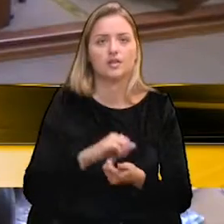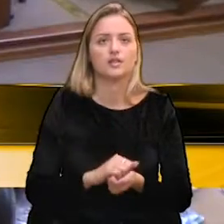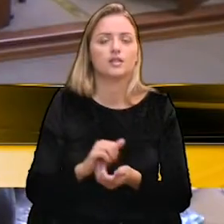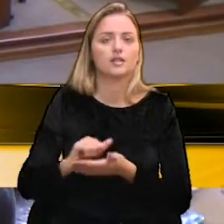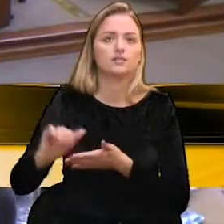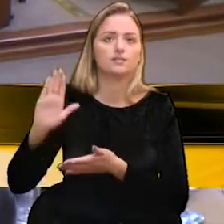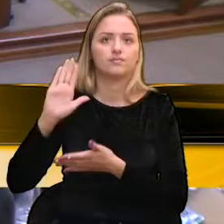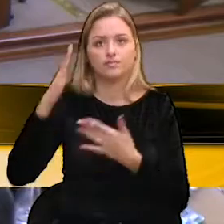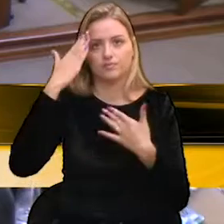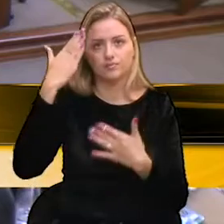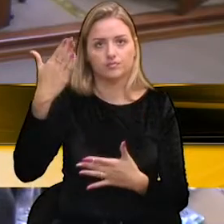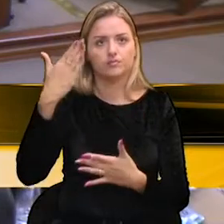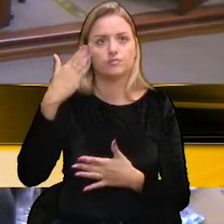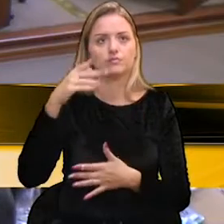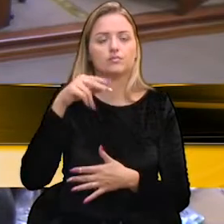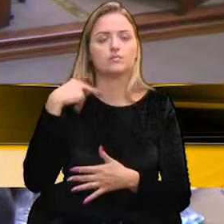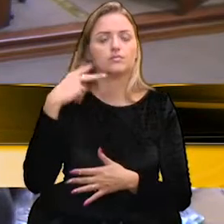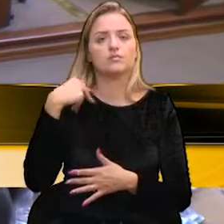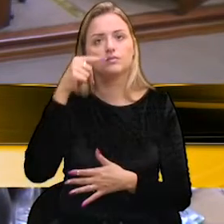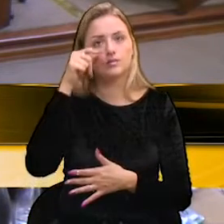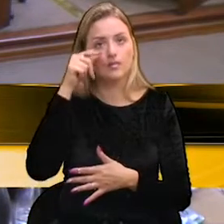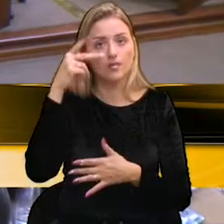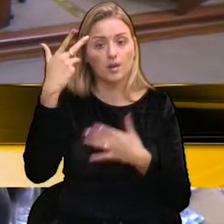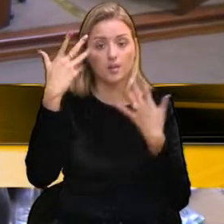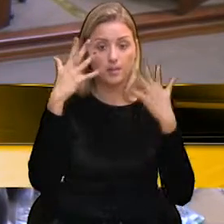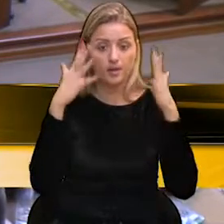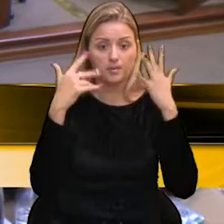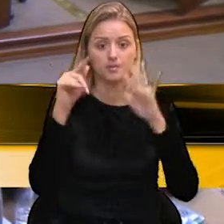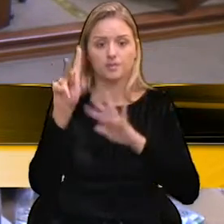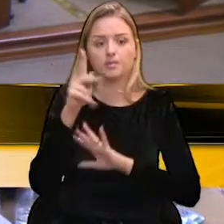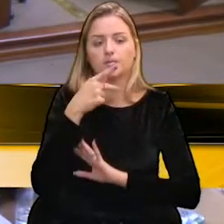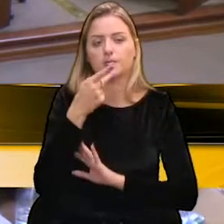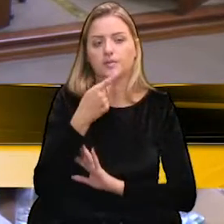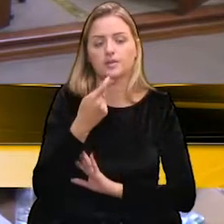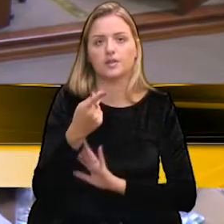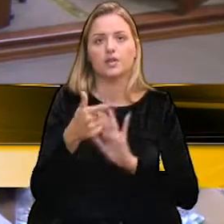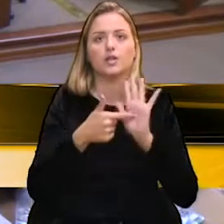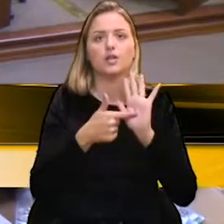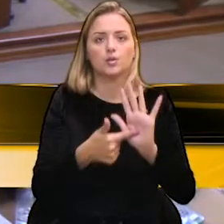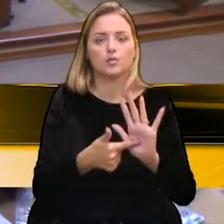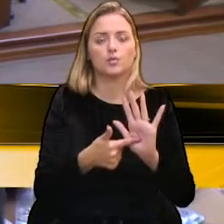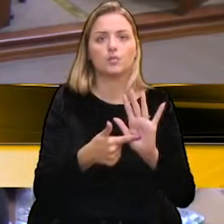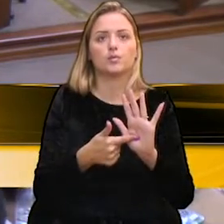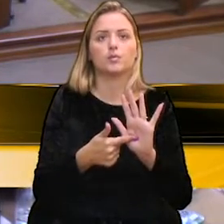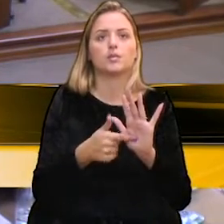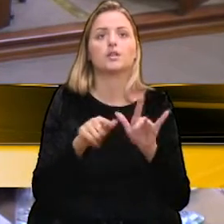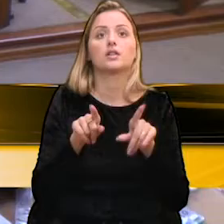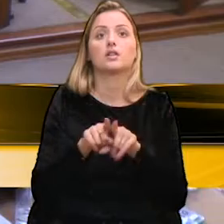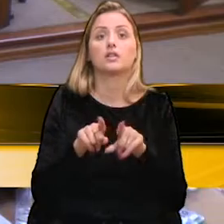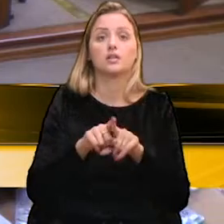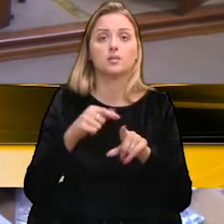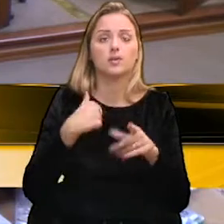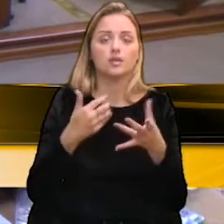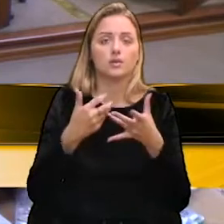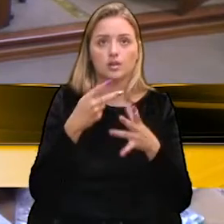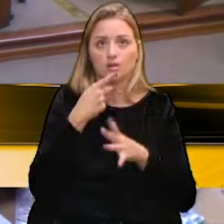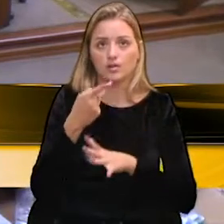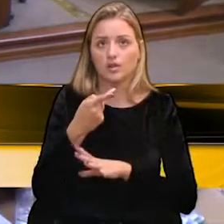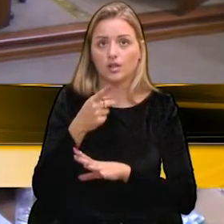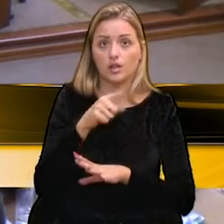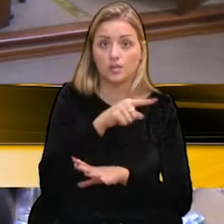vereador. Muito obrigado, vereador Périco. Parabenizo a Vossa Excelência por trazer esse registro e dizer aos